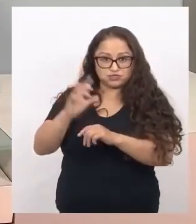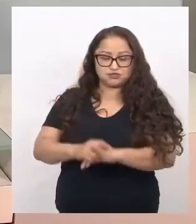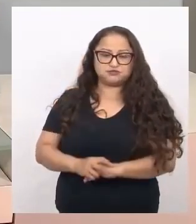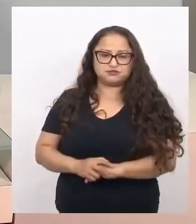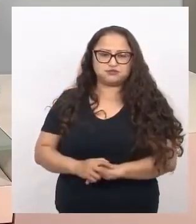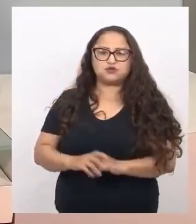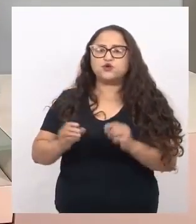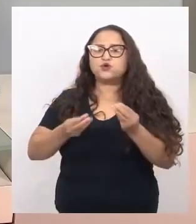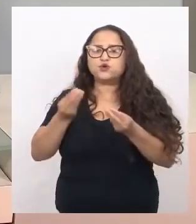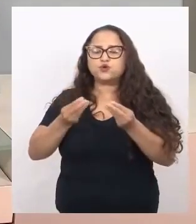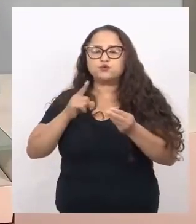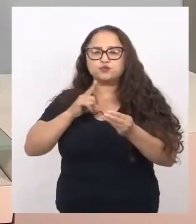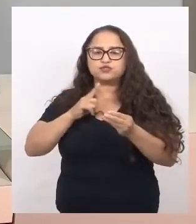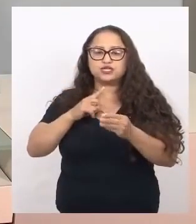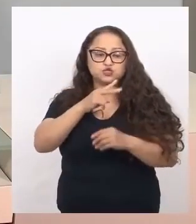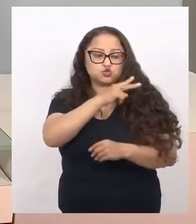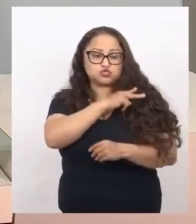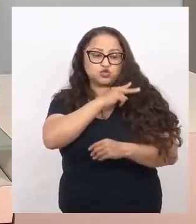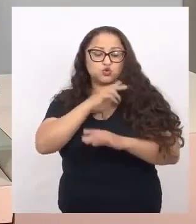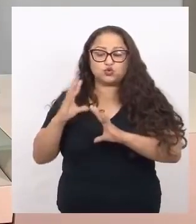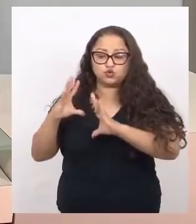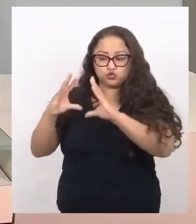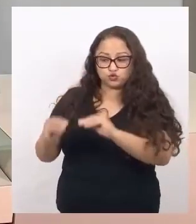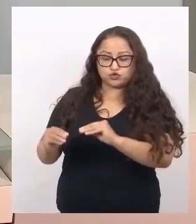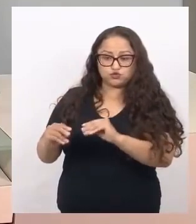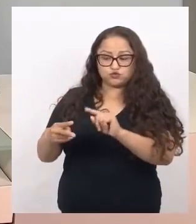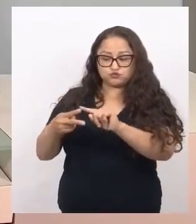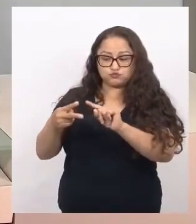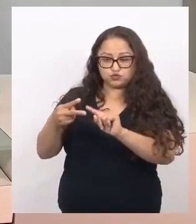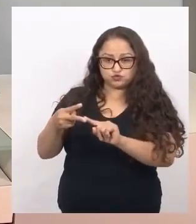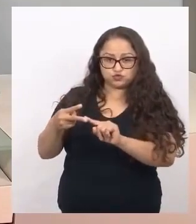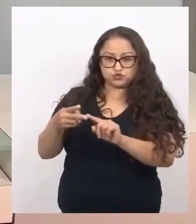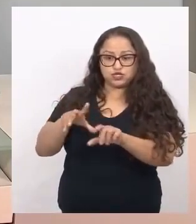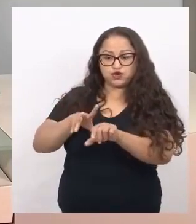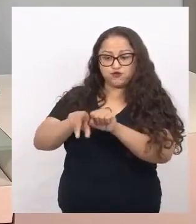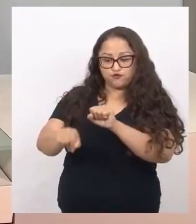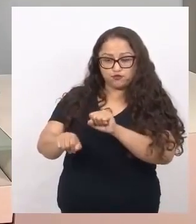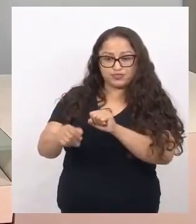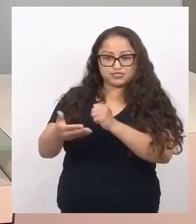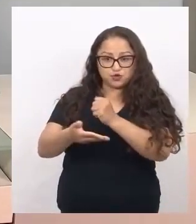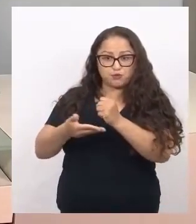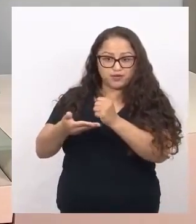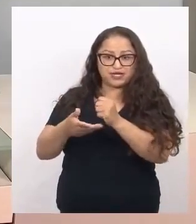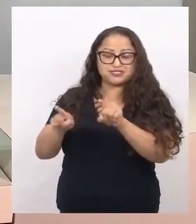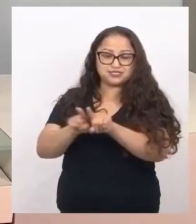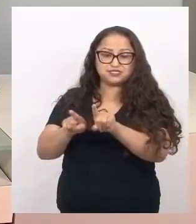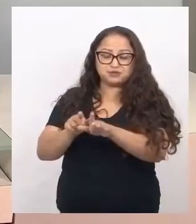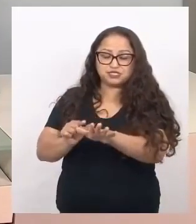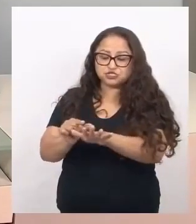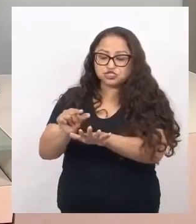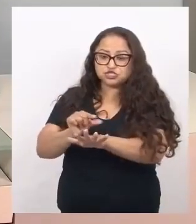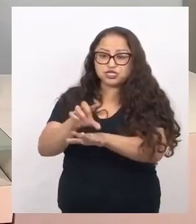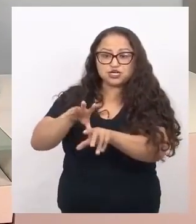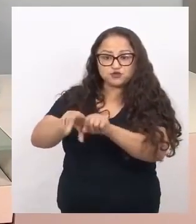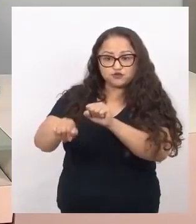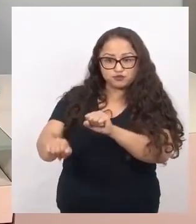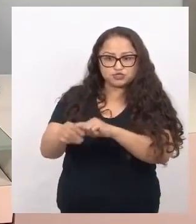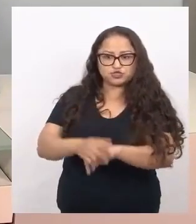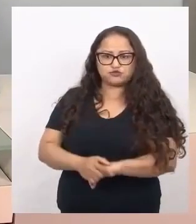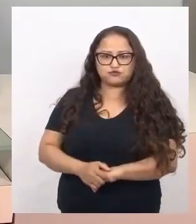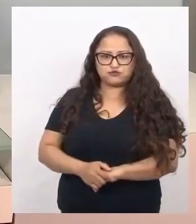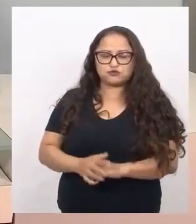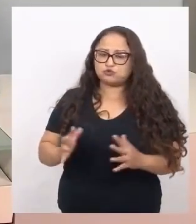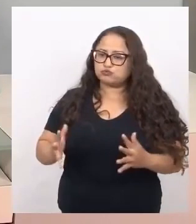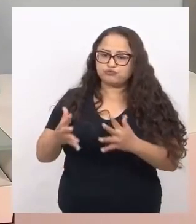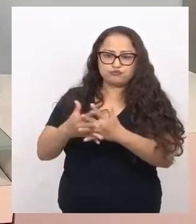no caso da segunda série do noturno, eu tenho as duas coisas, formação geral básica e itinerário formativo. Então, a gente não pode confundir